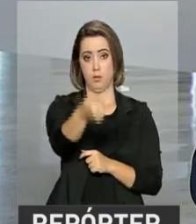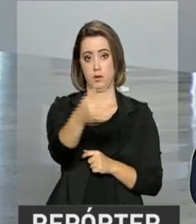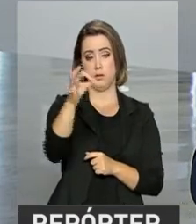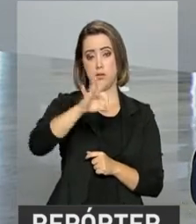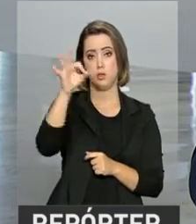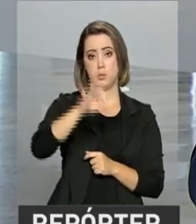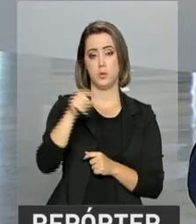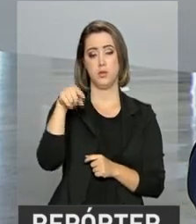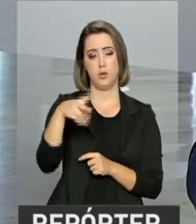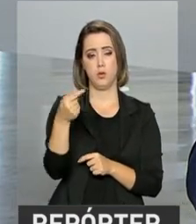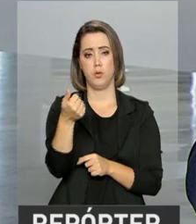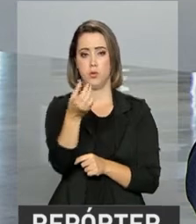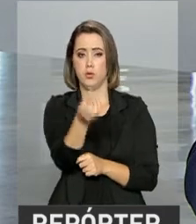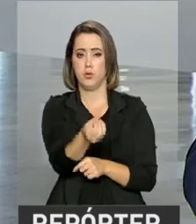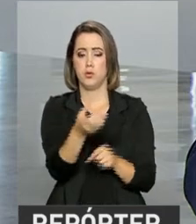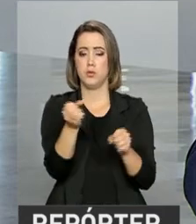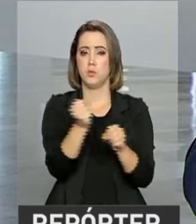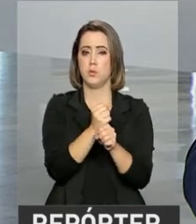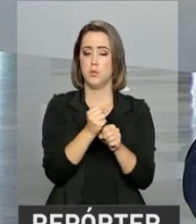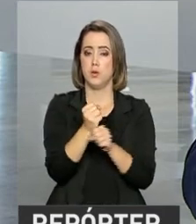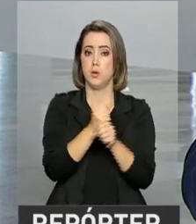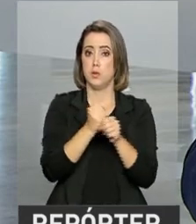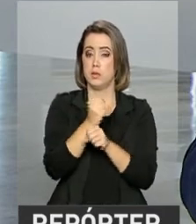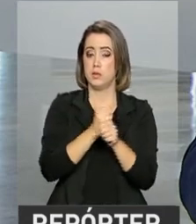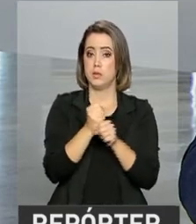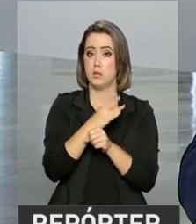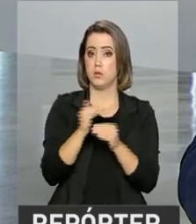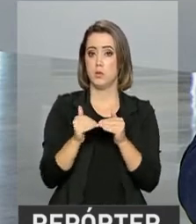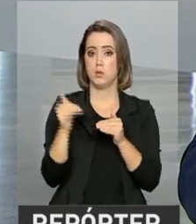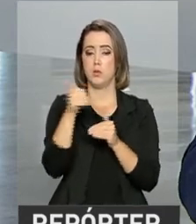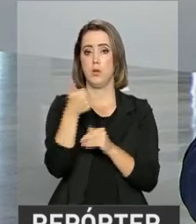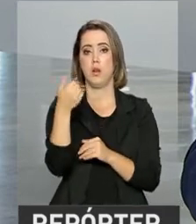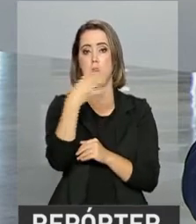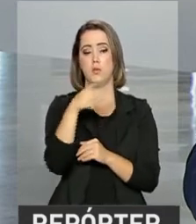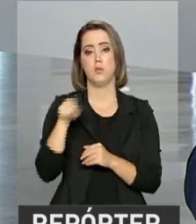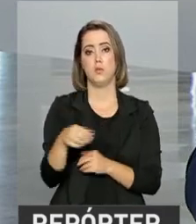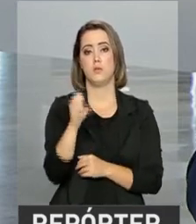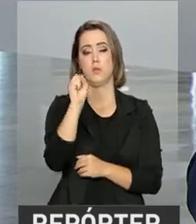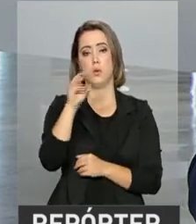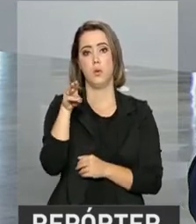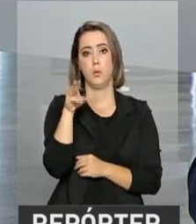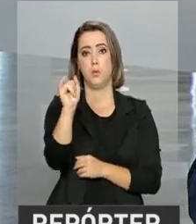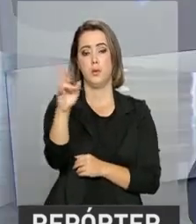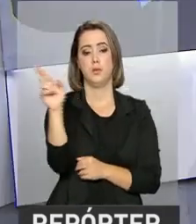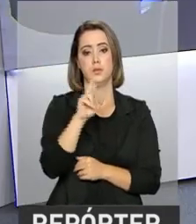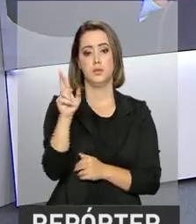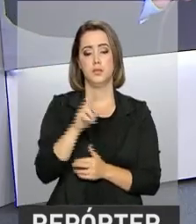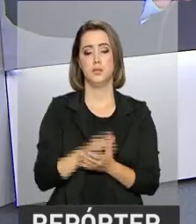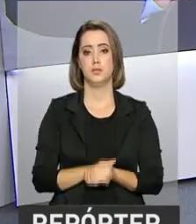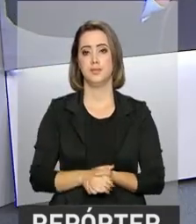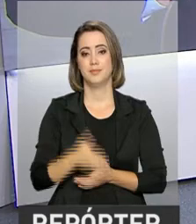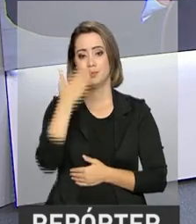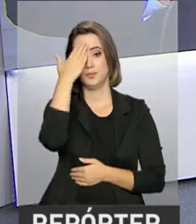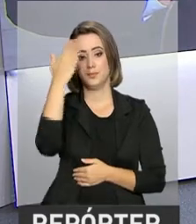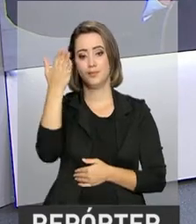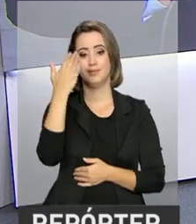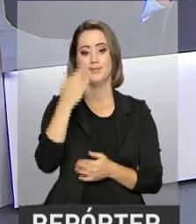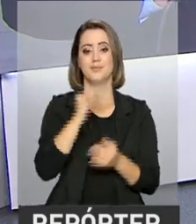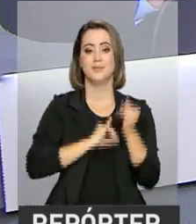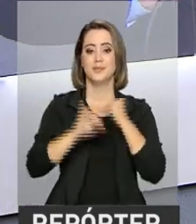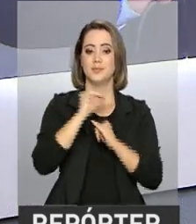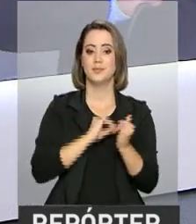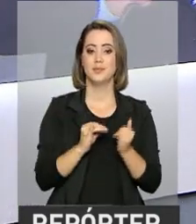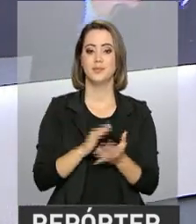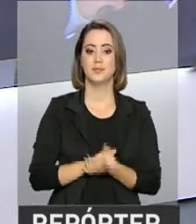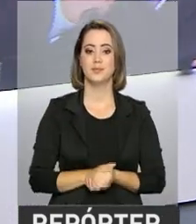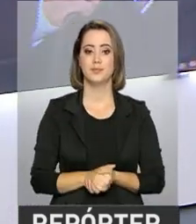2016 tem 14,8 bilhões de reais roberto muito obrigado cabelo pelas